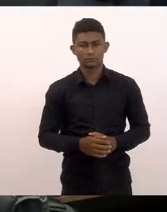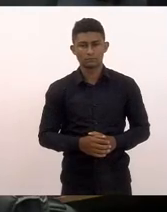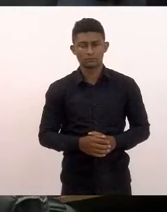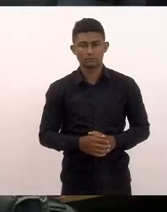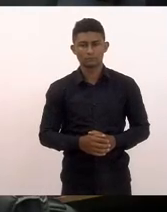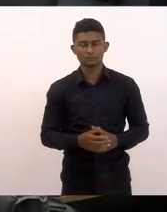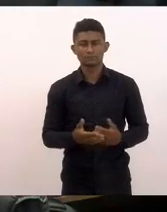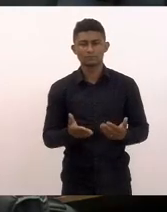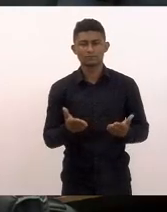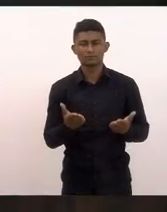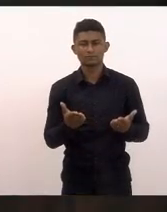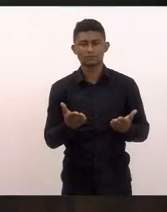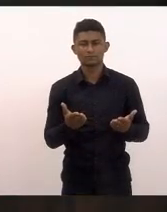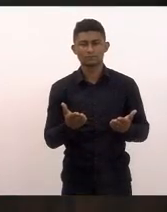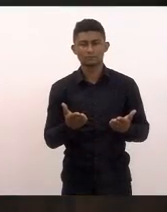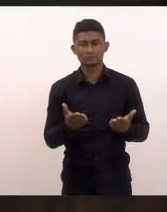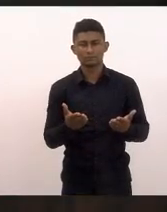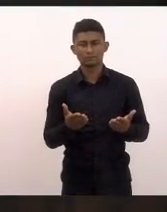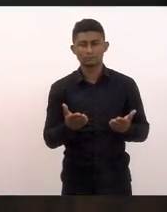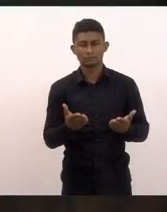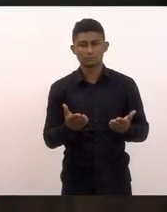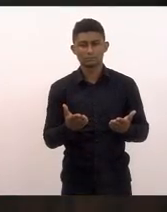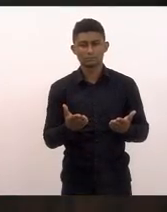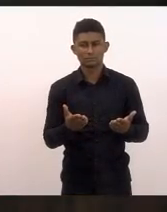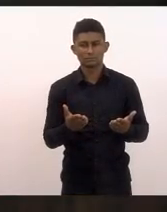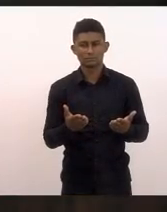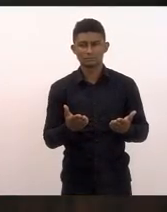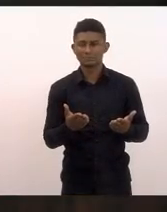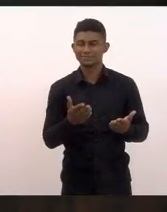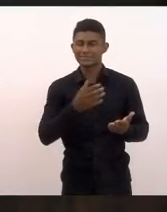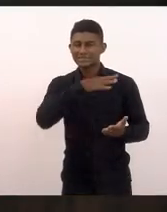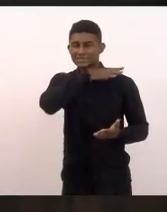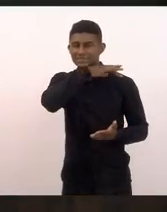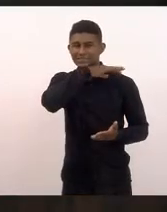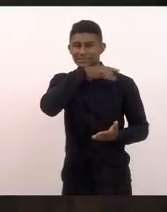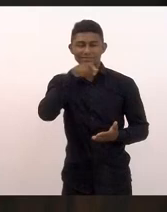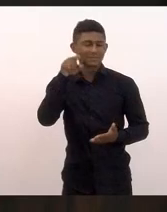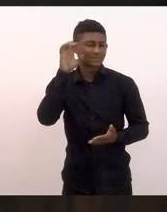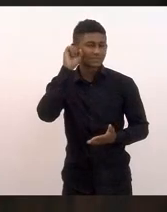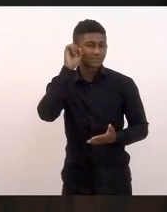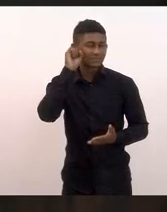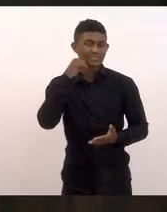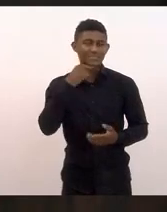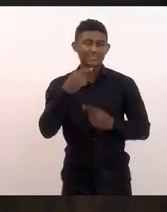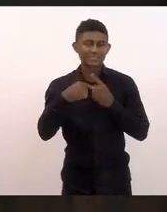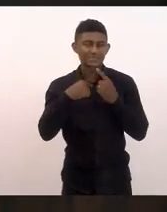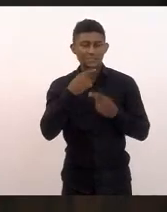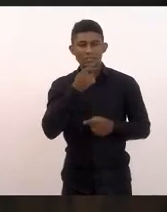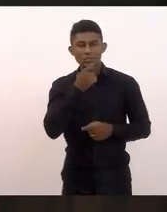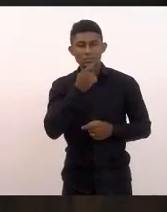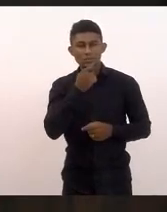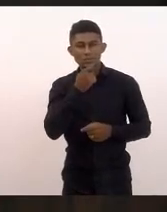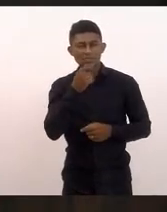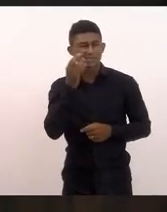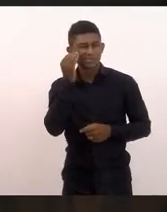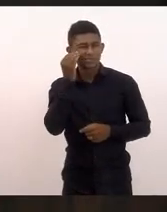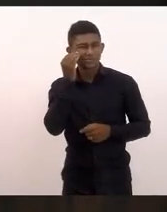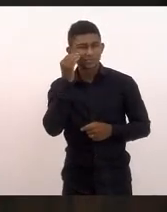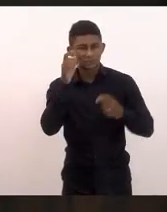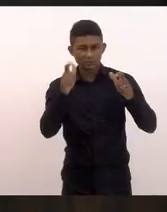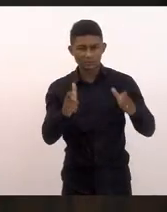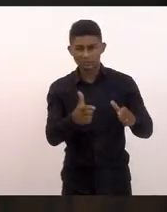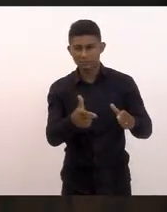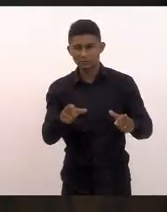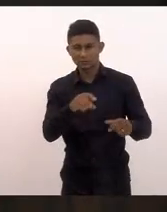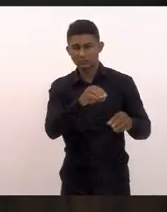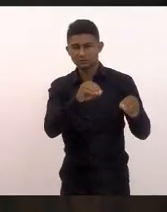Deputado Rodrigo, deputado Rodrigo, está muito ruim seu som, não está chegando. Se posicione obrigado. Em outro lugar, eu vou passar